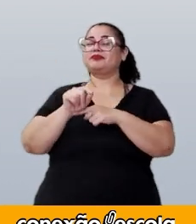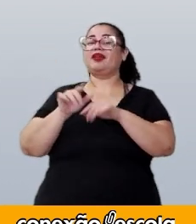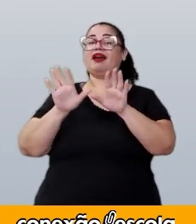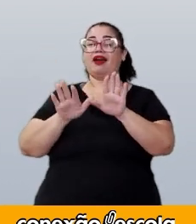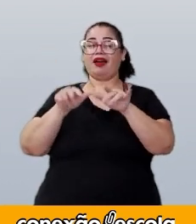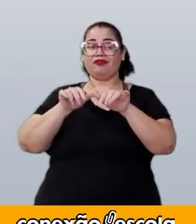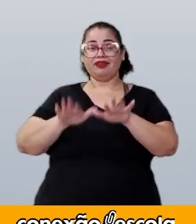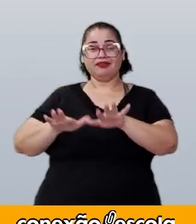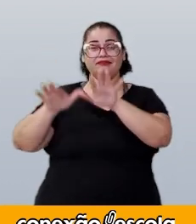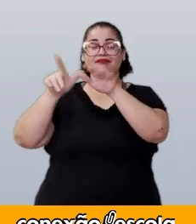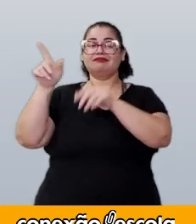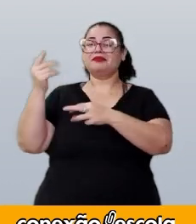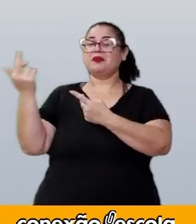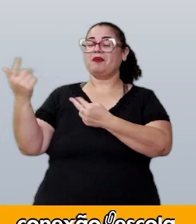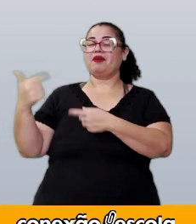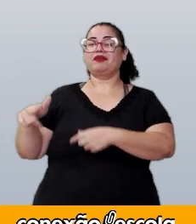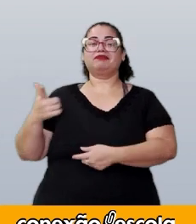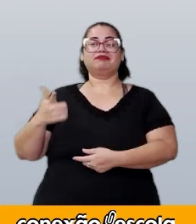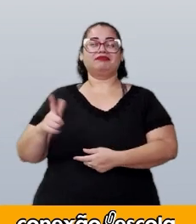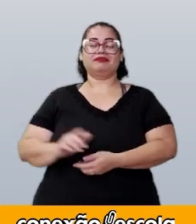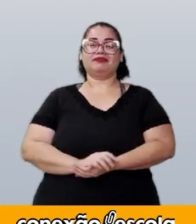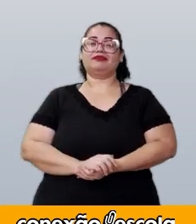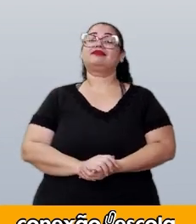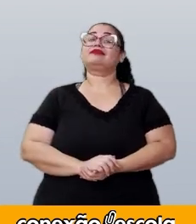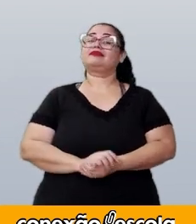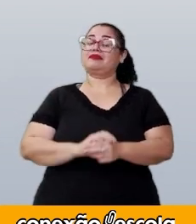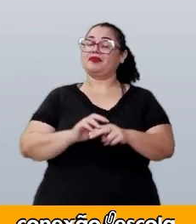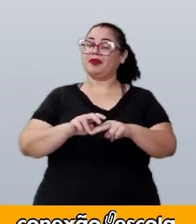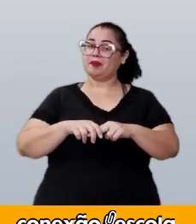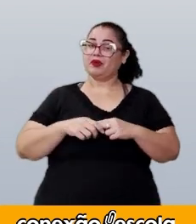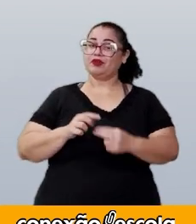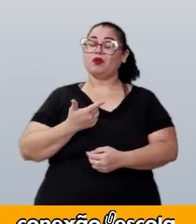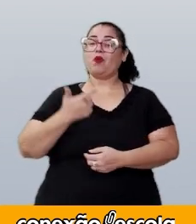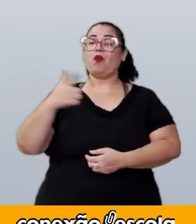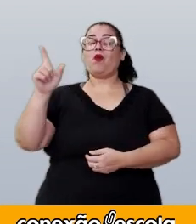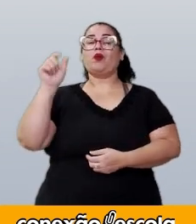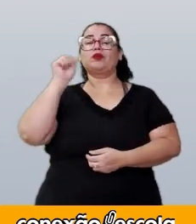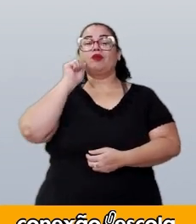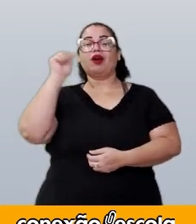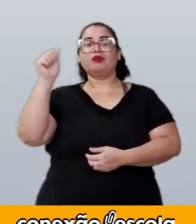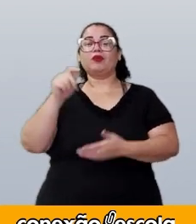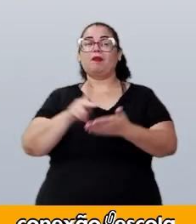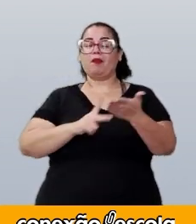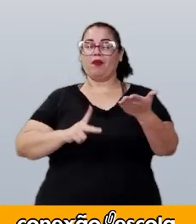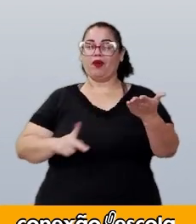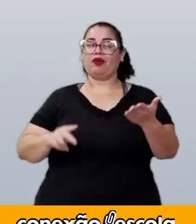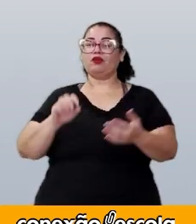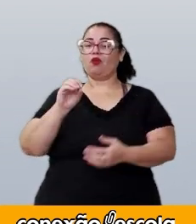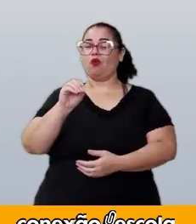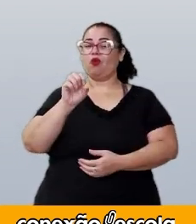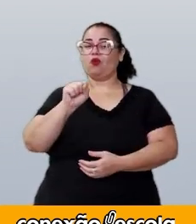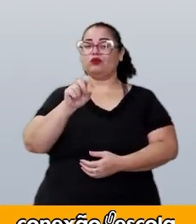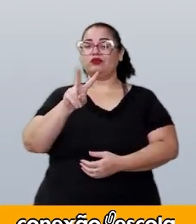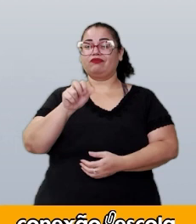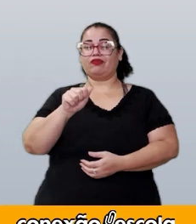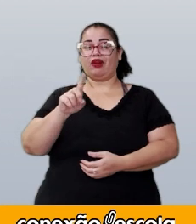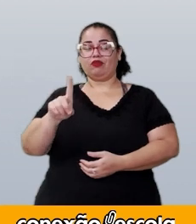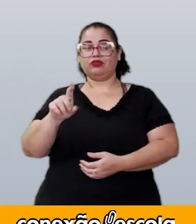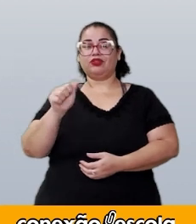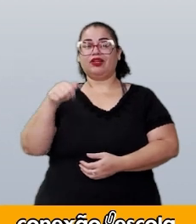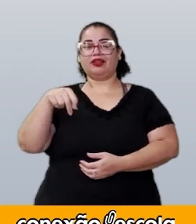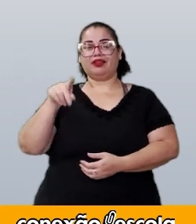não gorjeiam como lá. Foi então que um outro poeta, muitos anos depois, chamado Oswald de